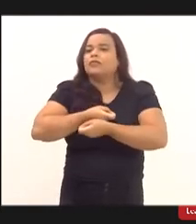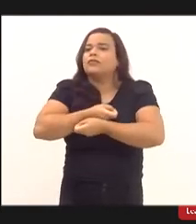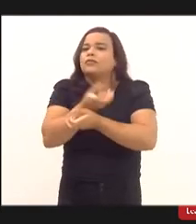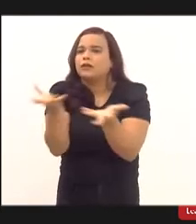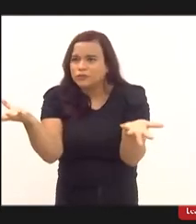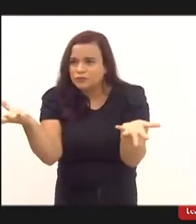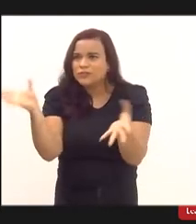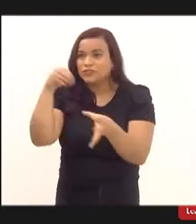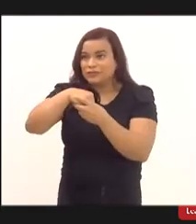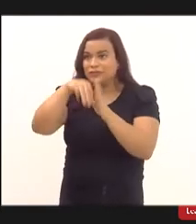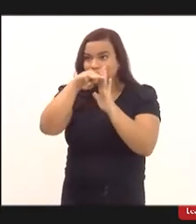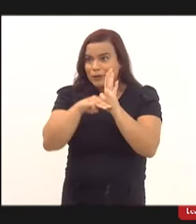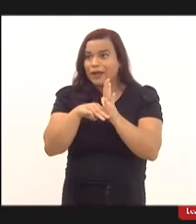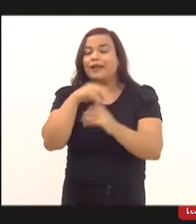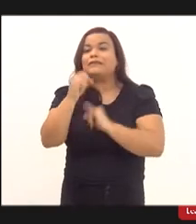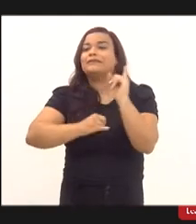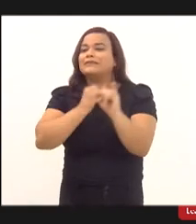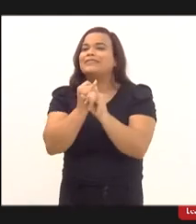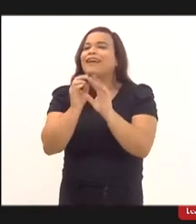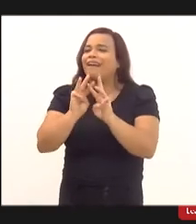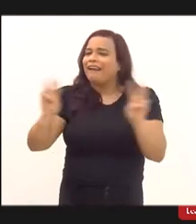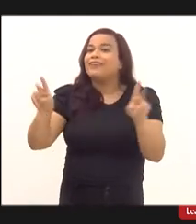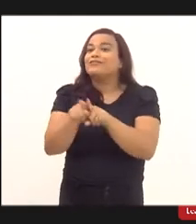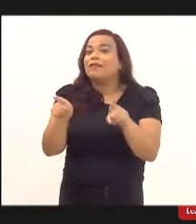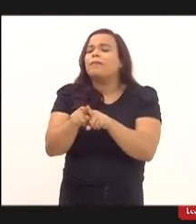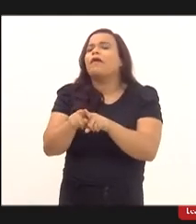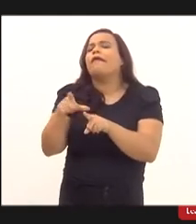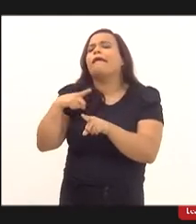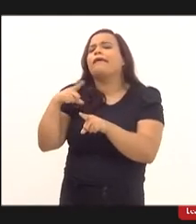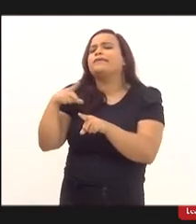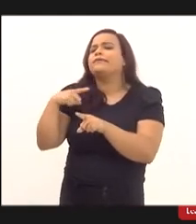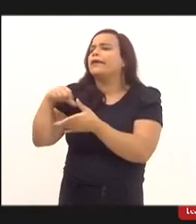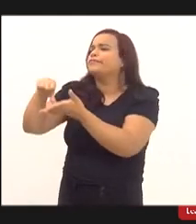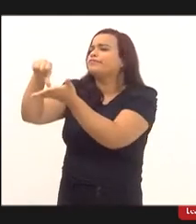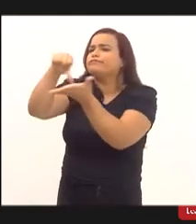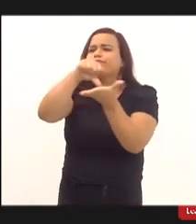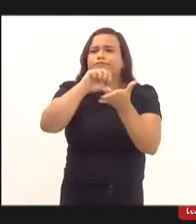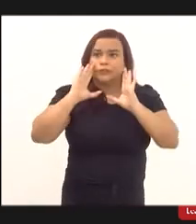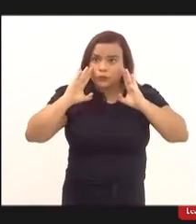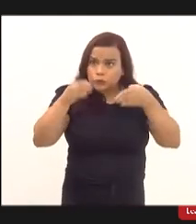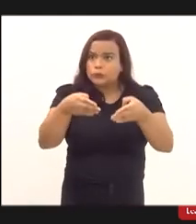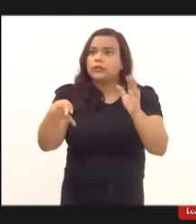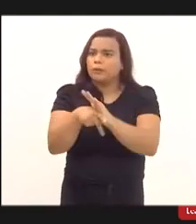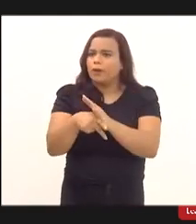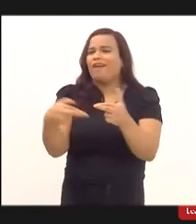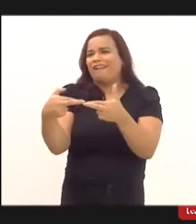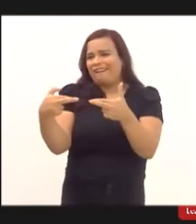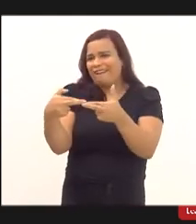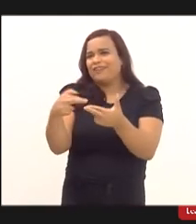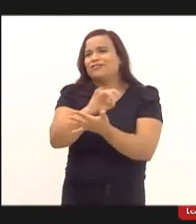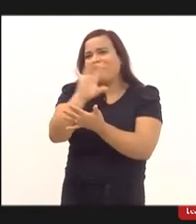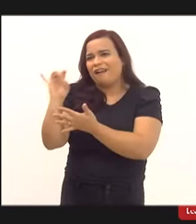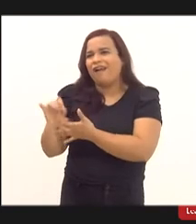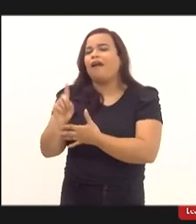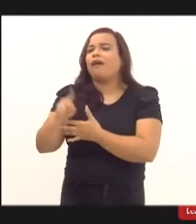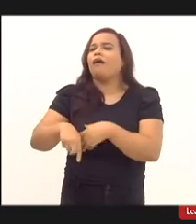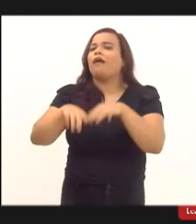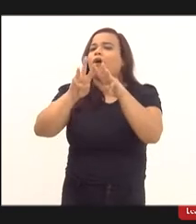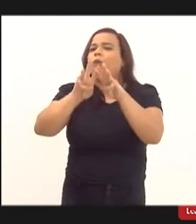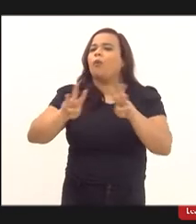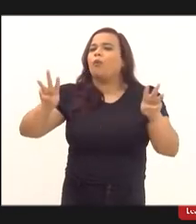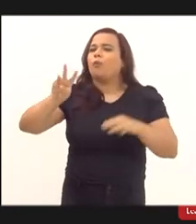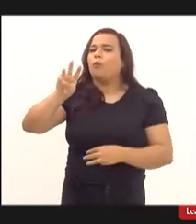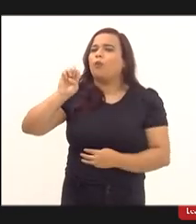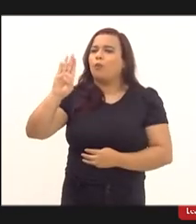igualmente pela internet ou com as estações exclusivas varedis as web rádios